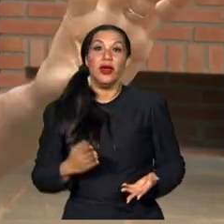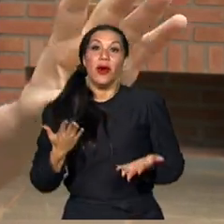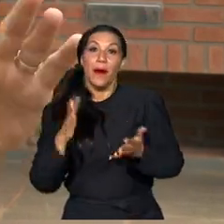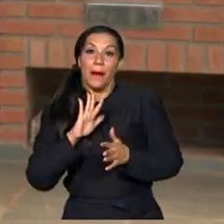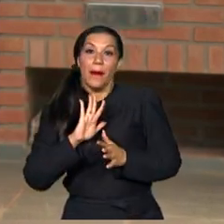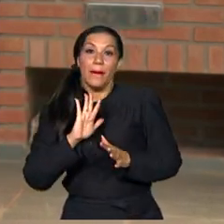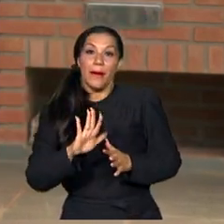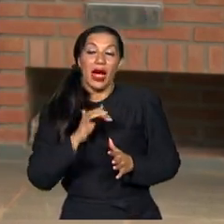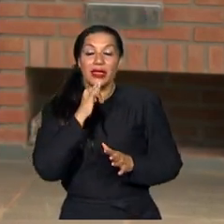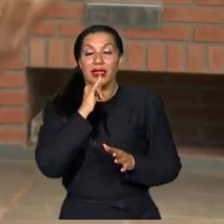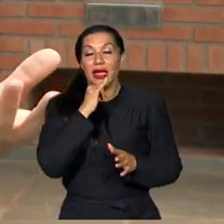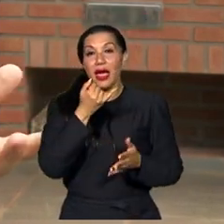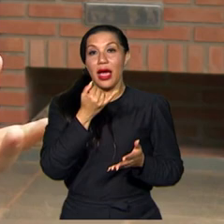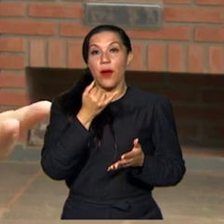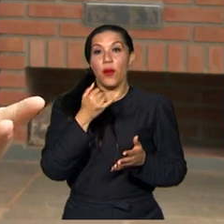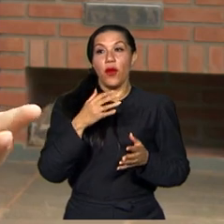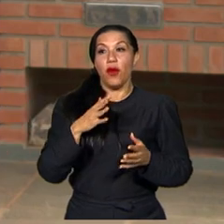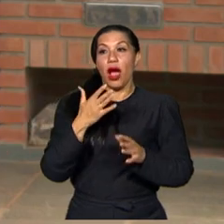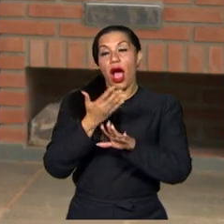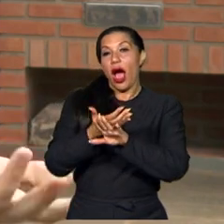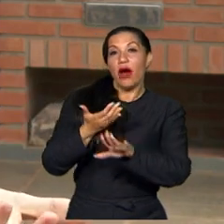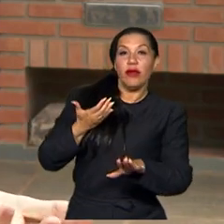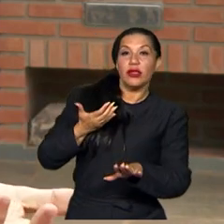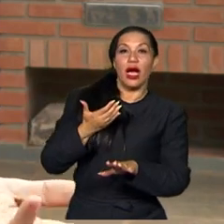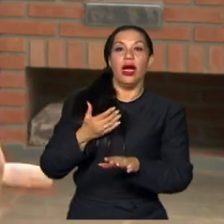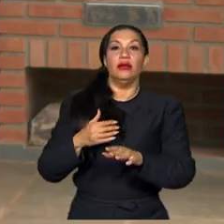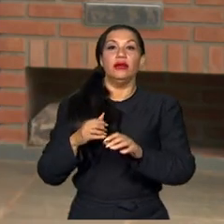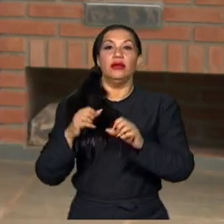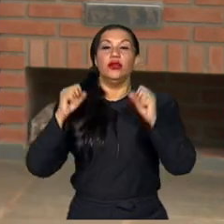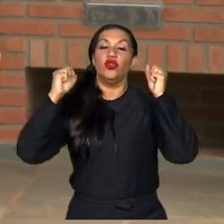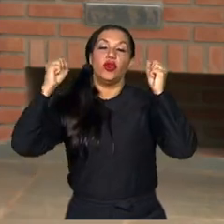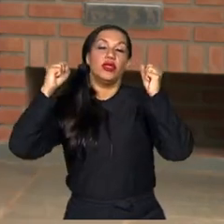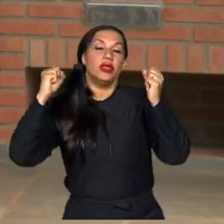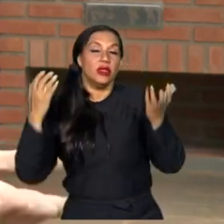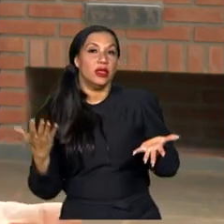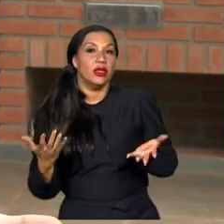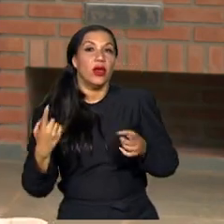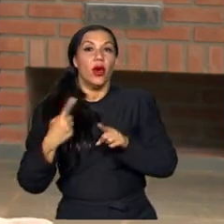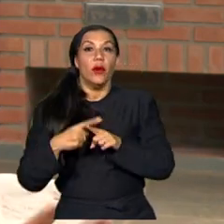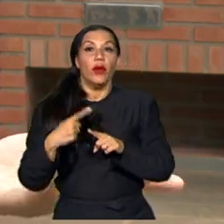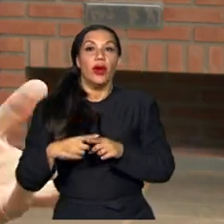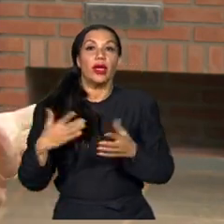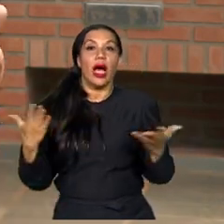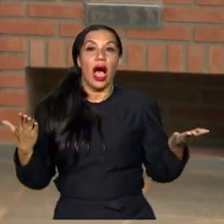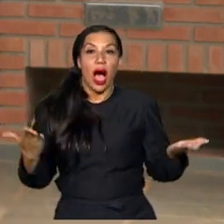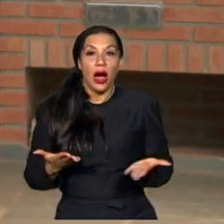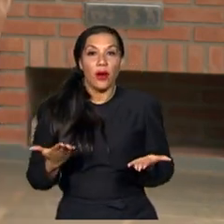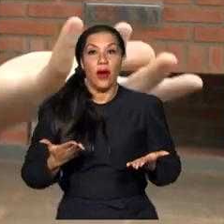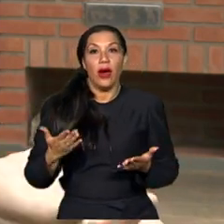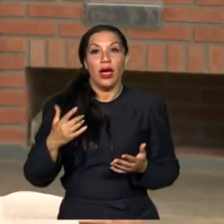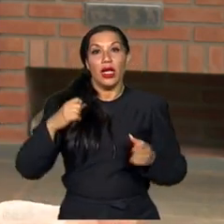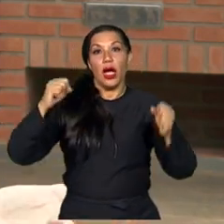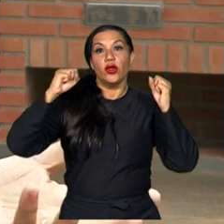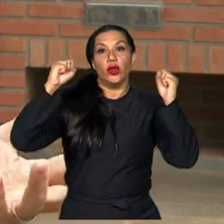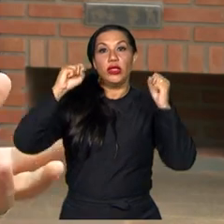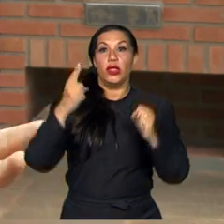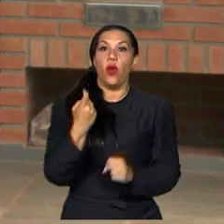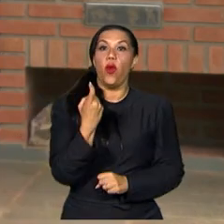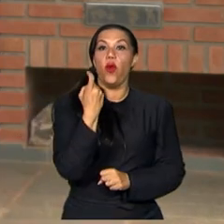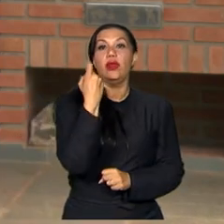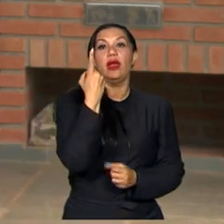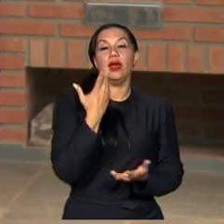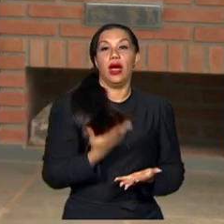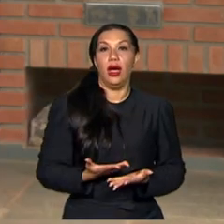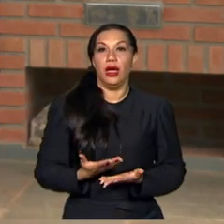ela está ficando mais afastada de grande parte das torcidas, porque estamos no advento da ideia da torcida única.